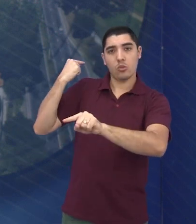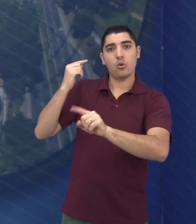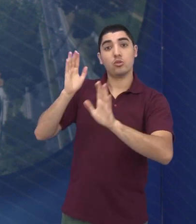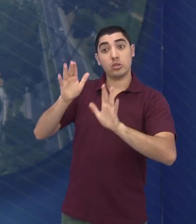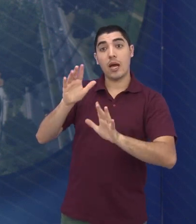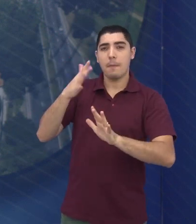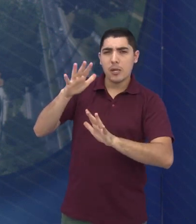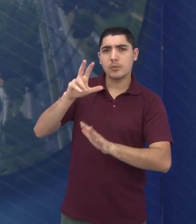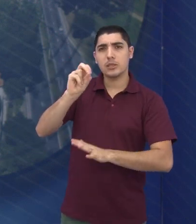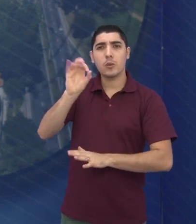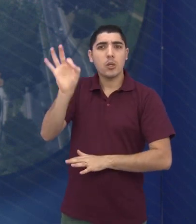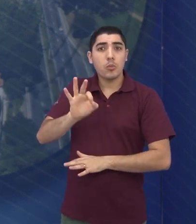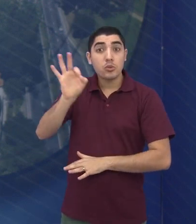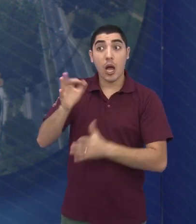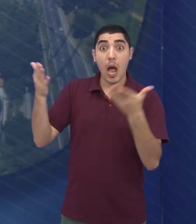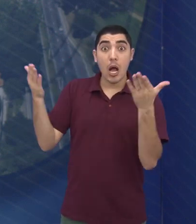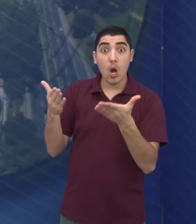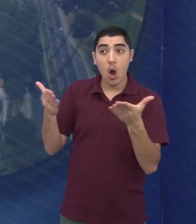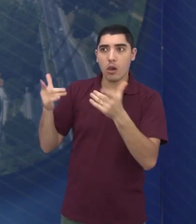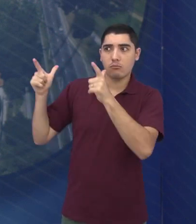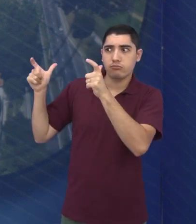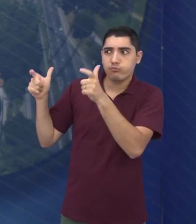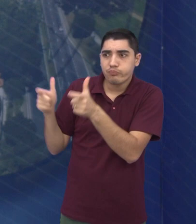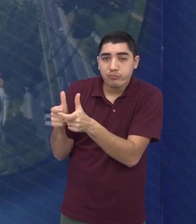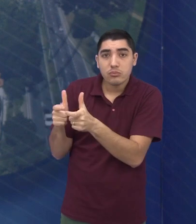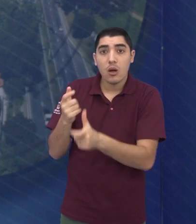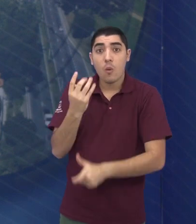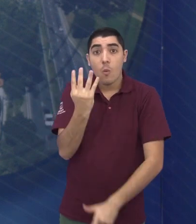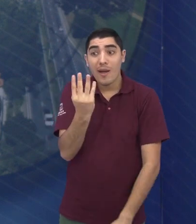da população, vem caiu para